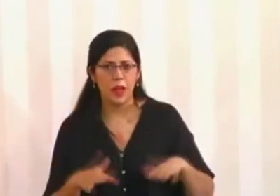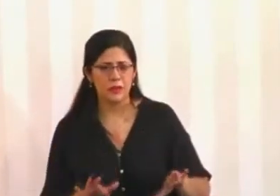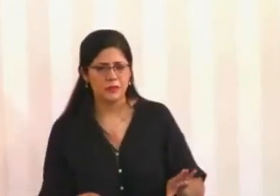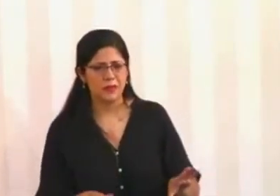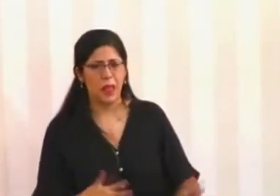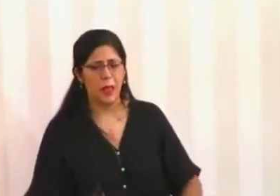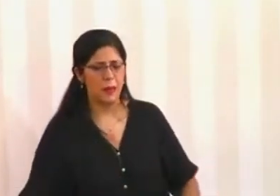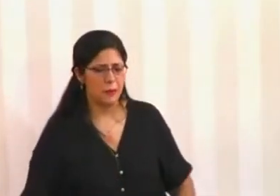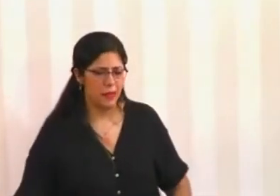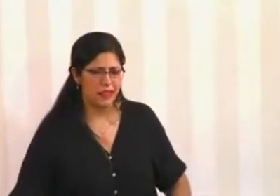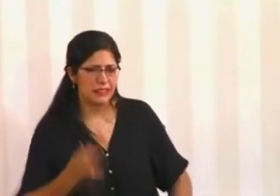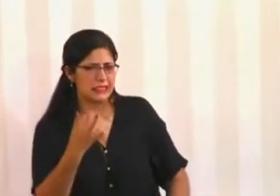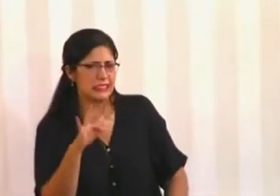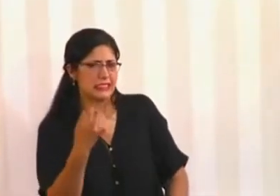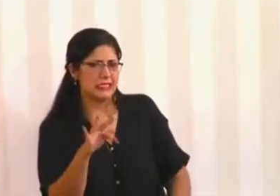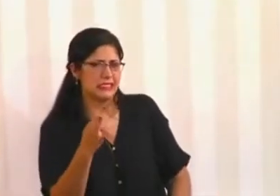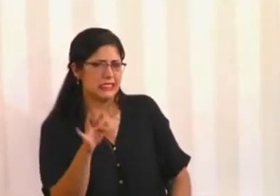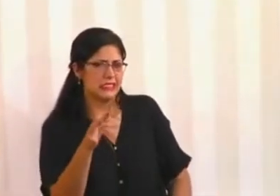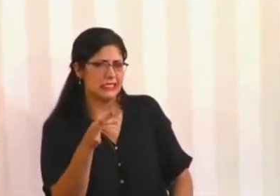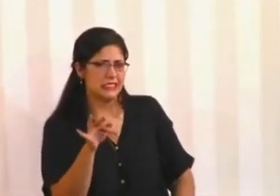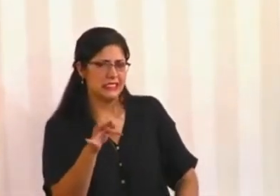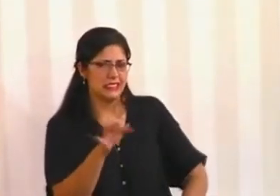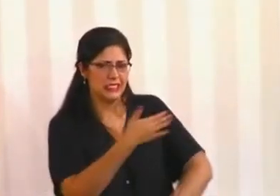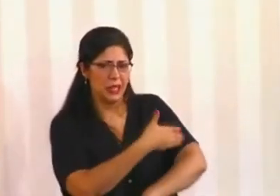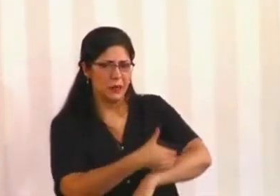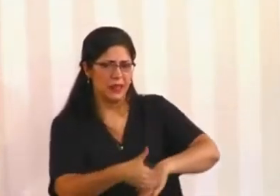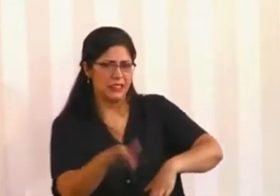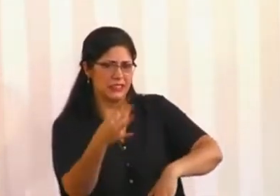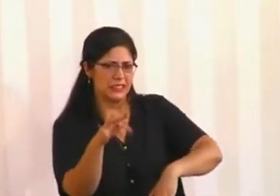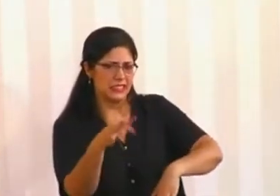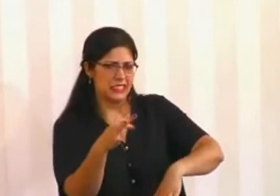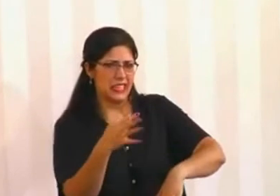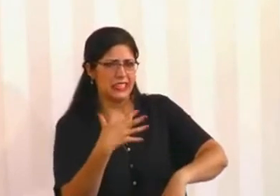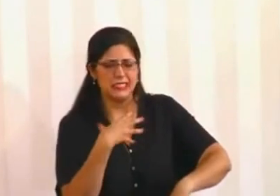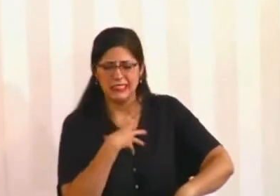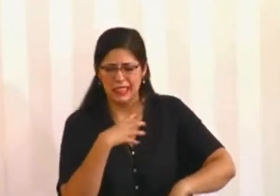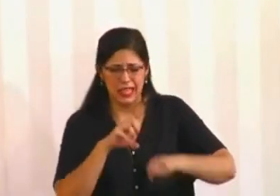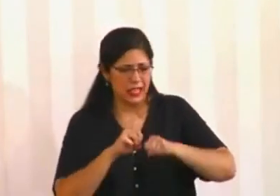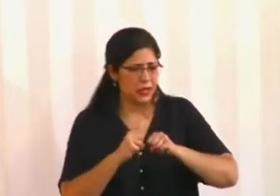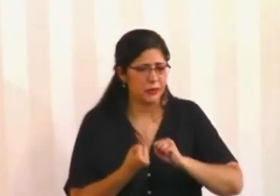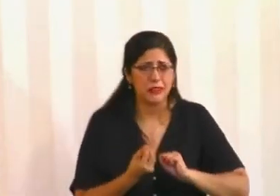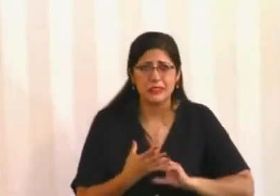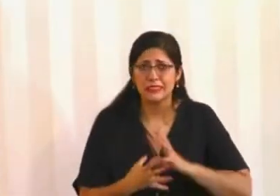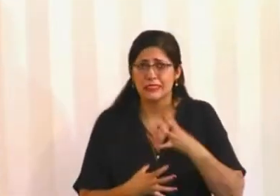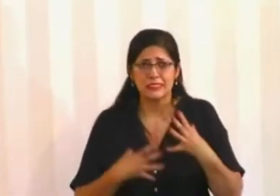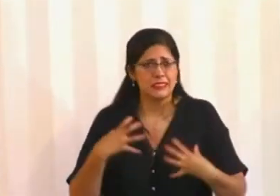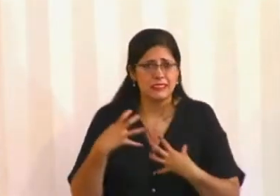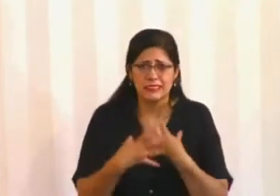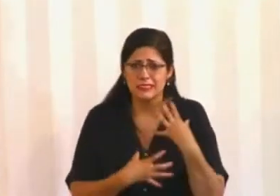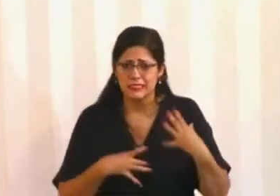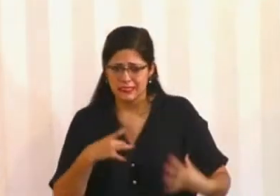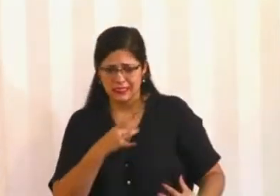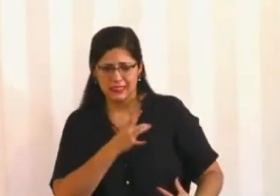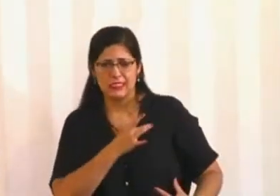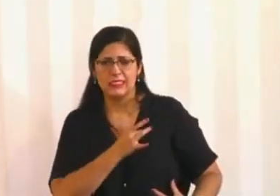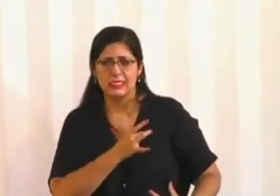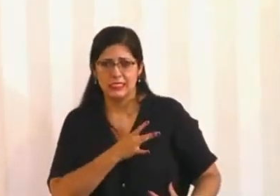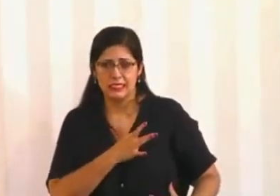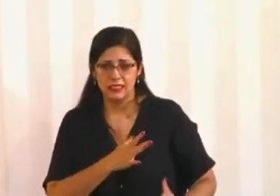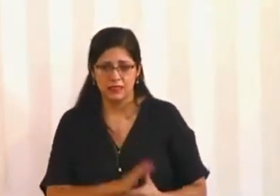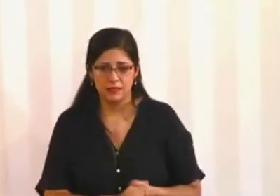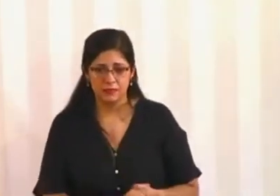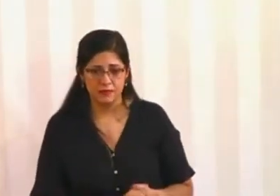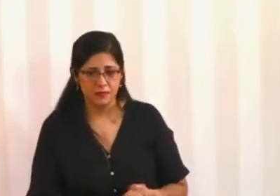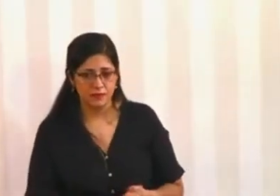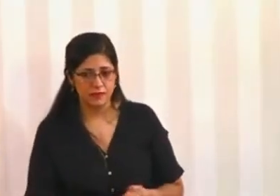perna esquerda. E o desespero bateu em mim. Mudou muito ali aquela região por causa do túnel agora, mas aí tinha um canteiro no